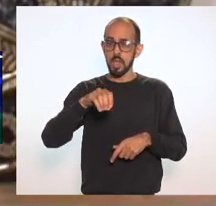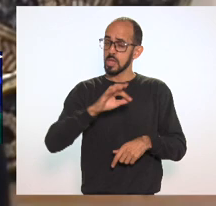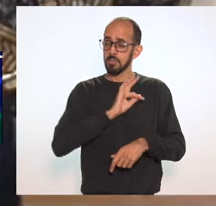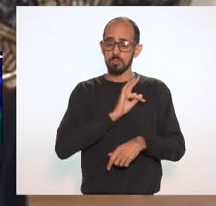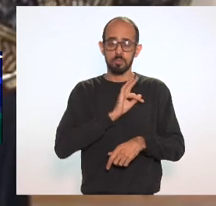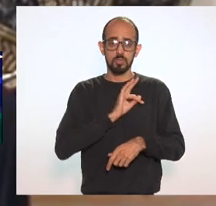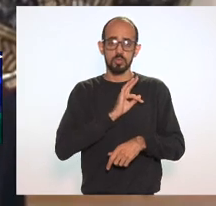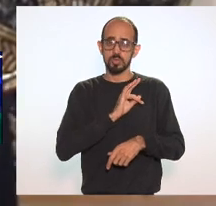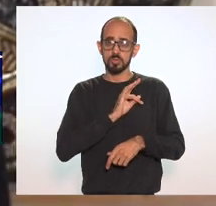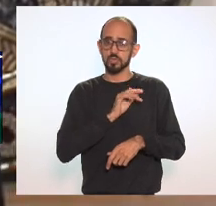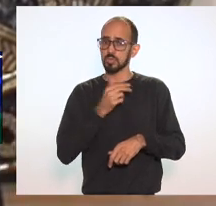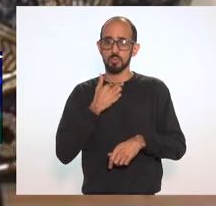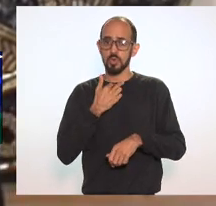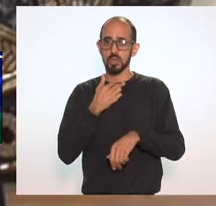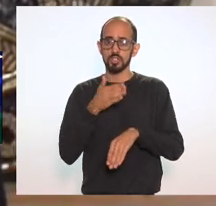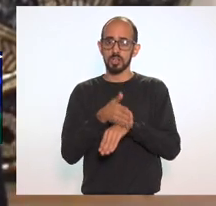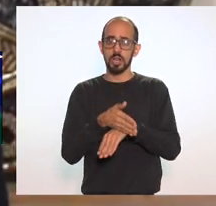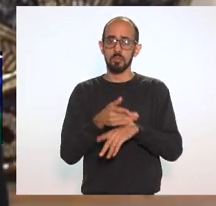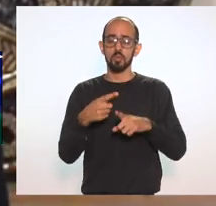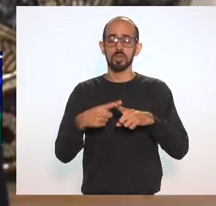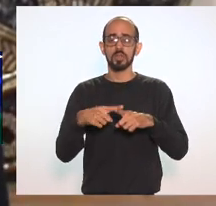esdrúxula do STF